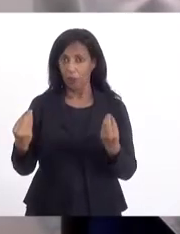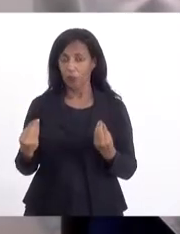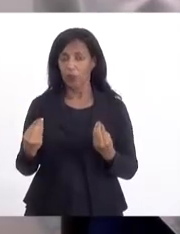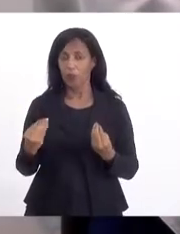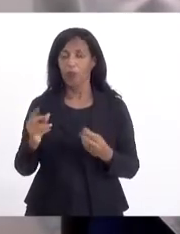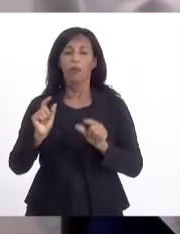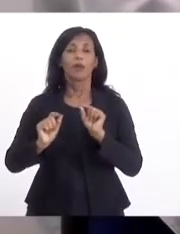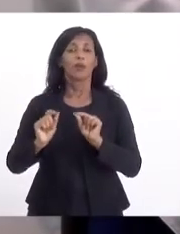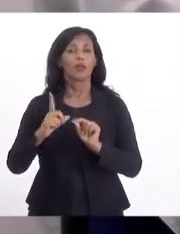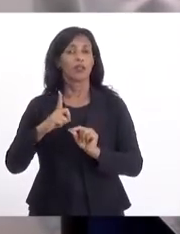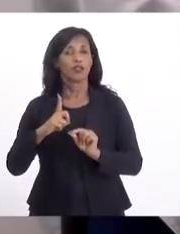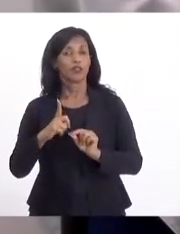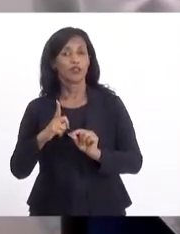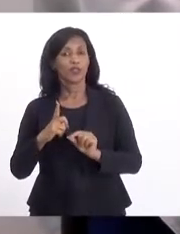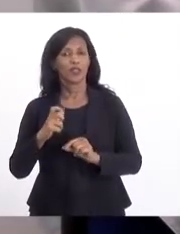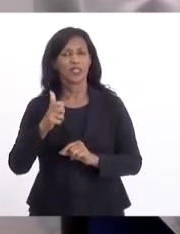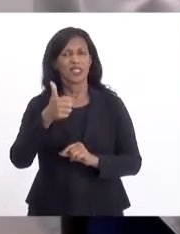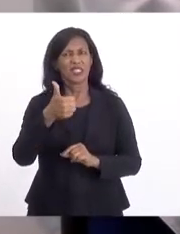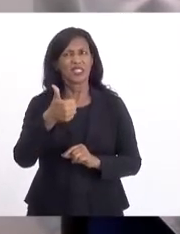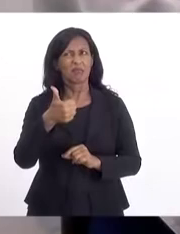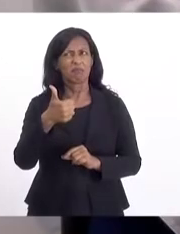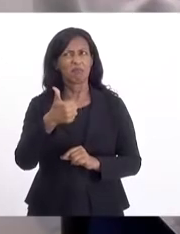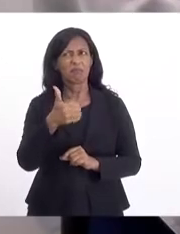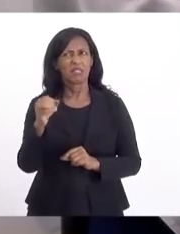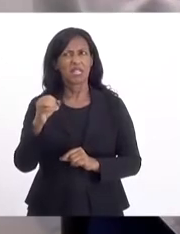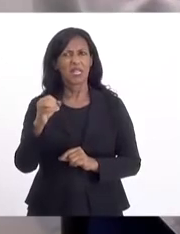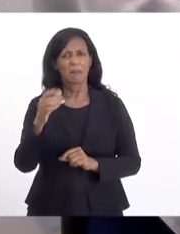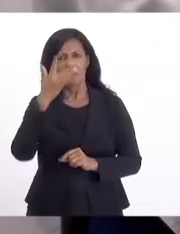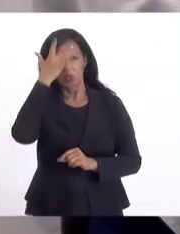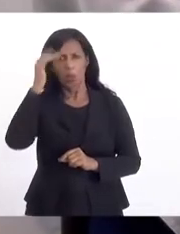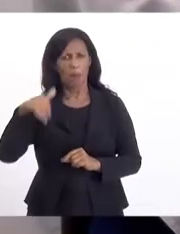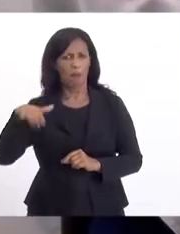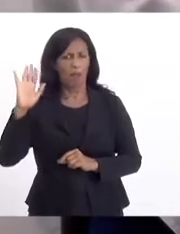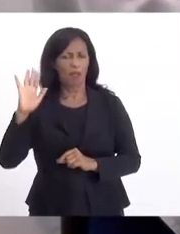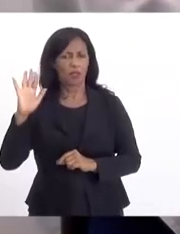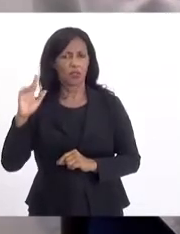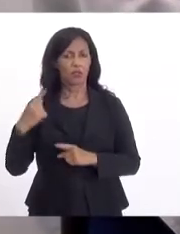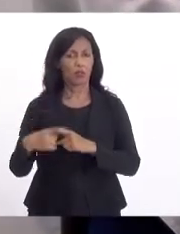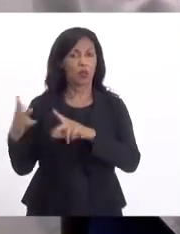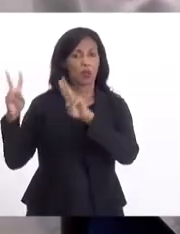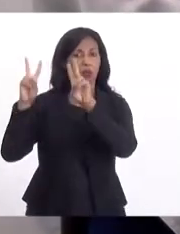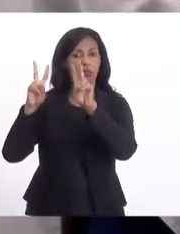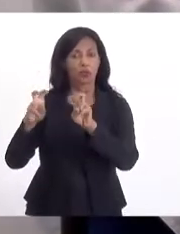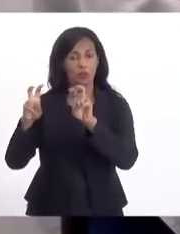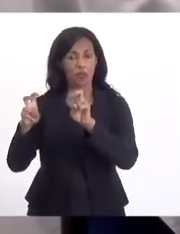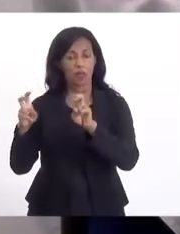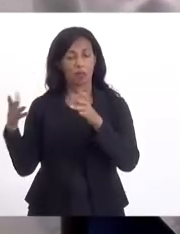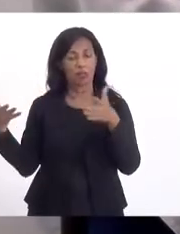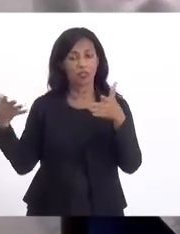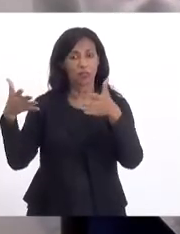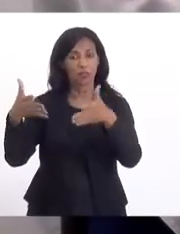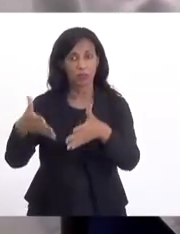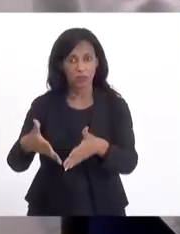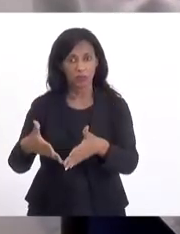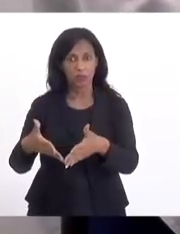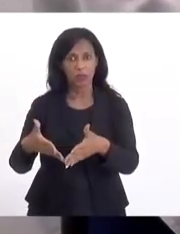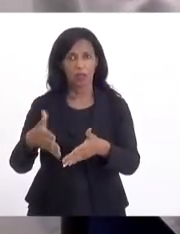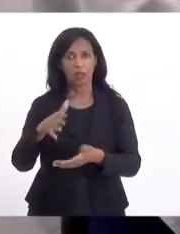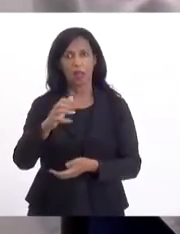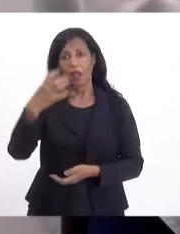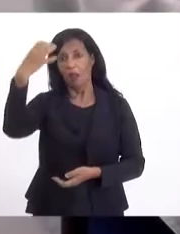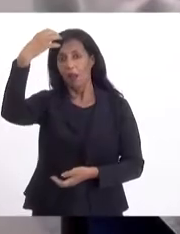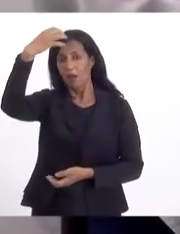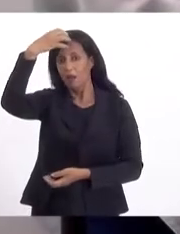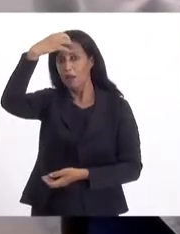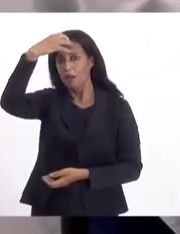que tinha? Cento e poucas pessoas. Porque o tema dizia respeito especificamente à Angra dos